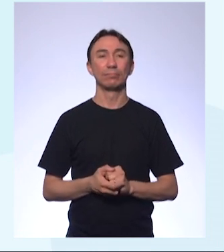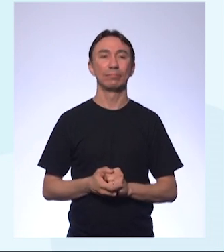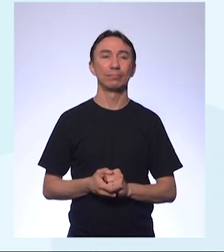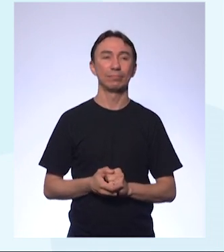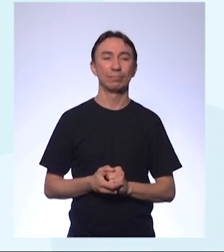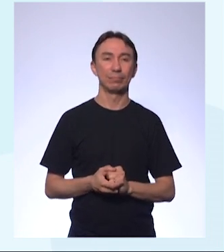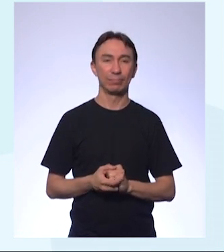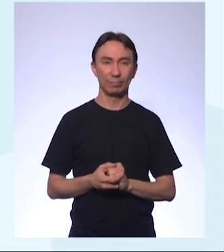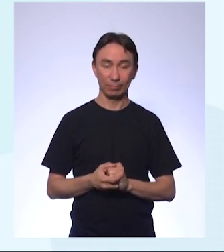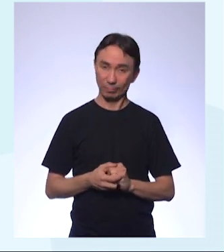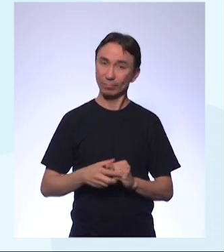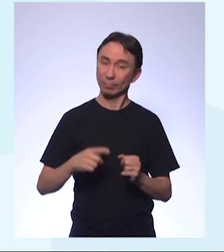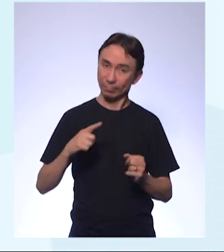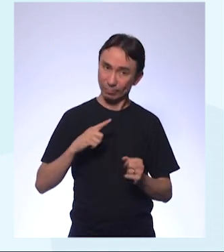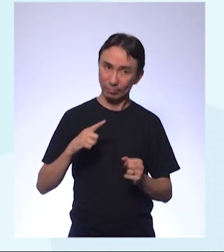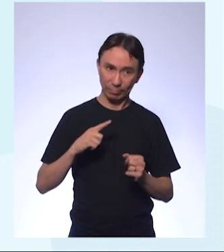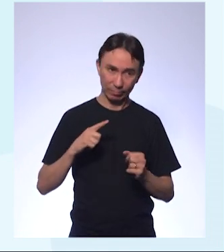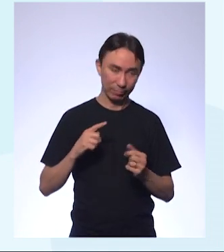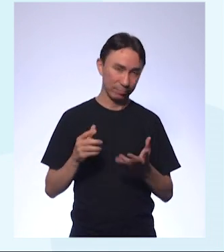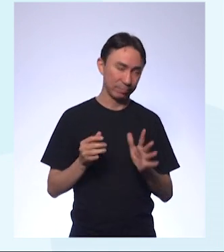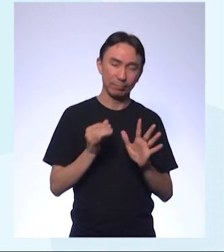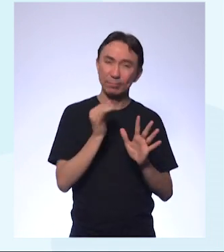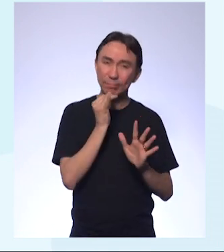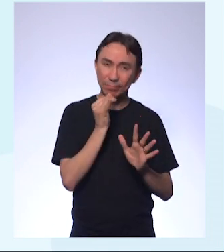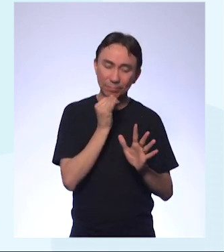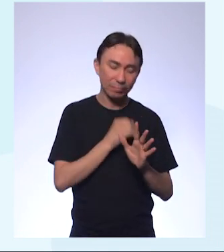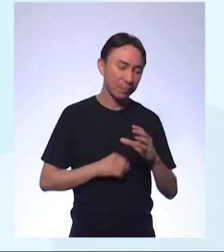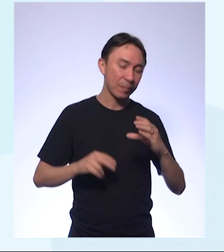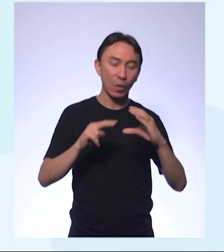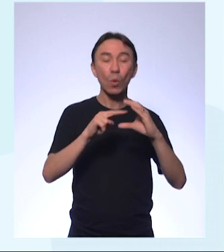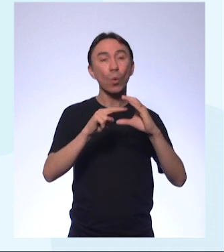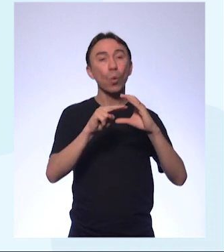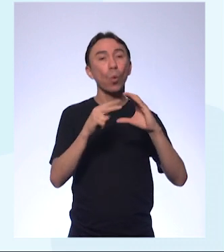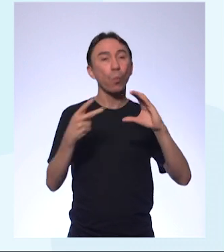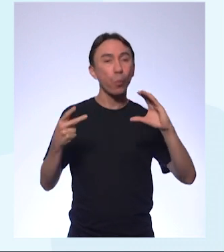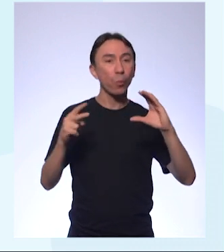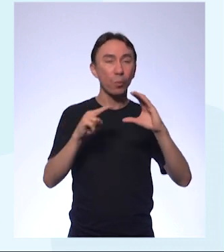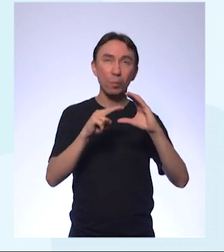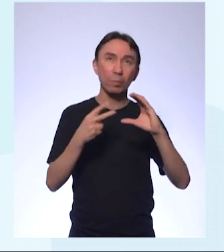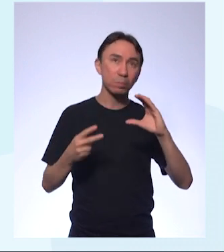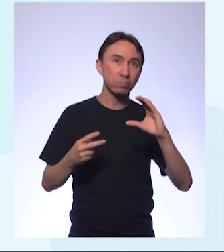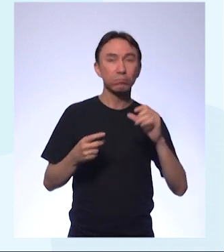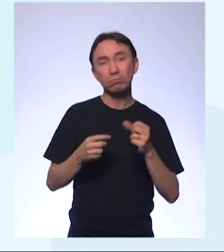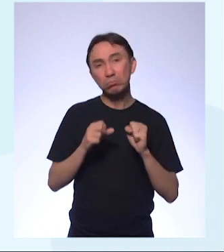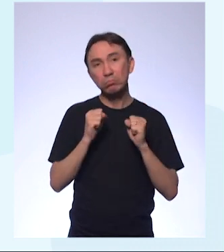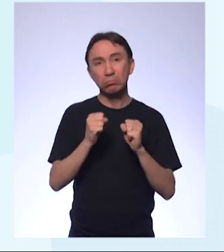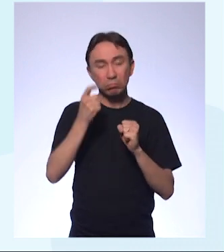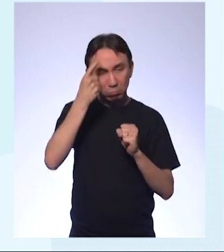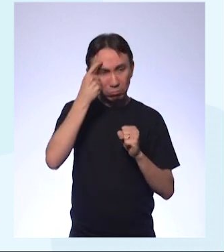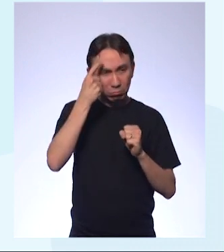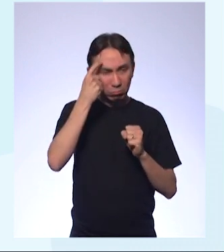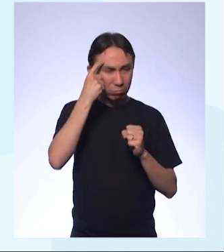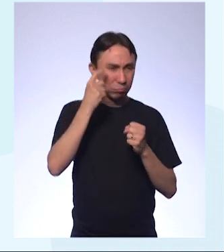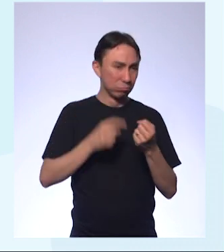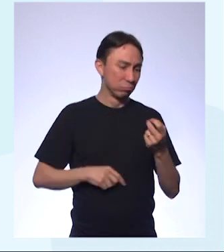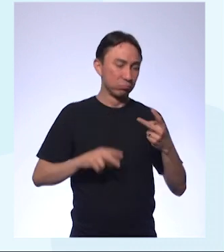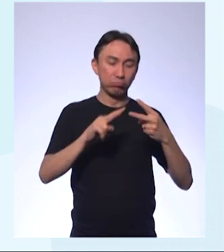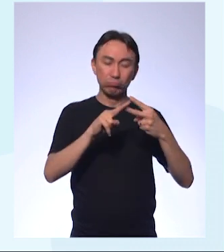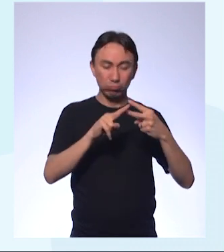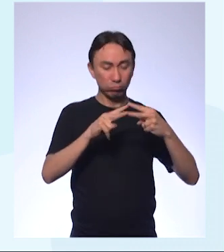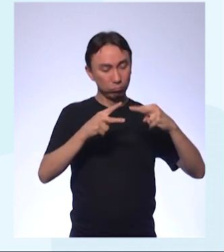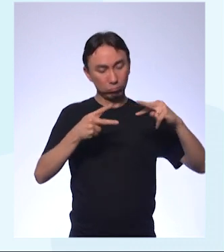tem a formação aí, se a gente for pensar num cromossomo, tá? A gente pode pensar no DNA como uma grande